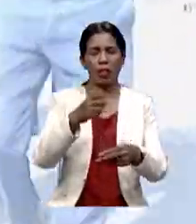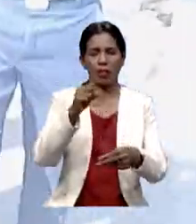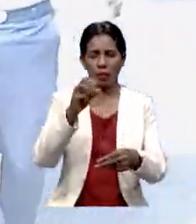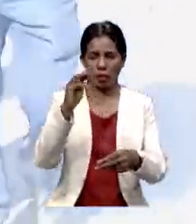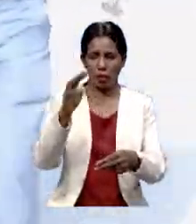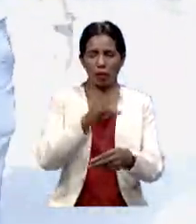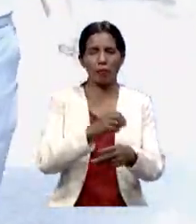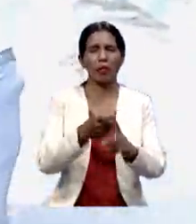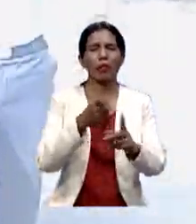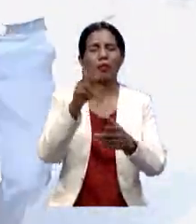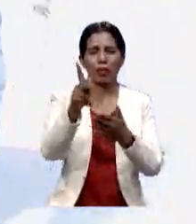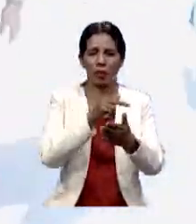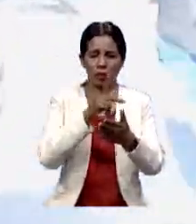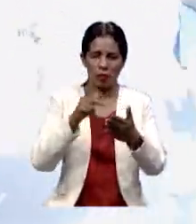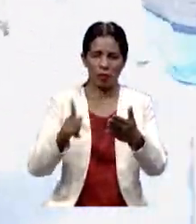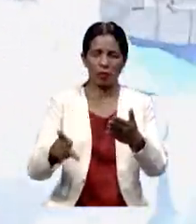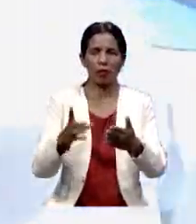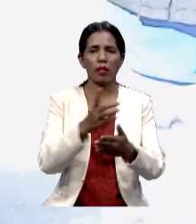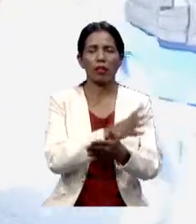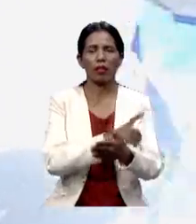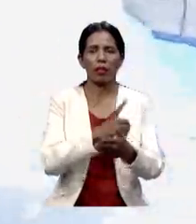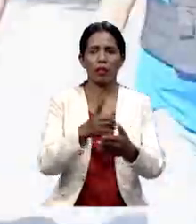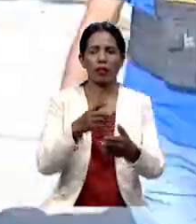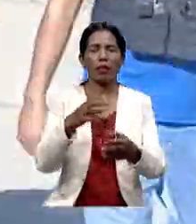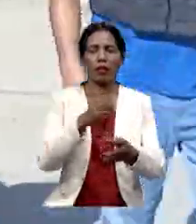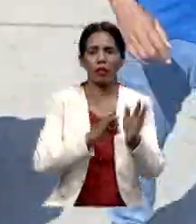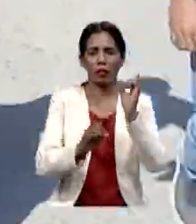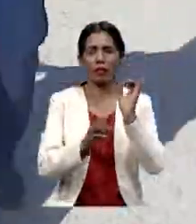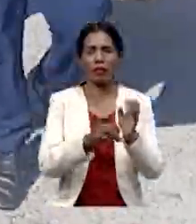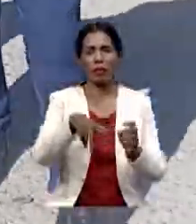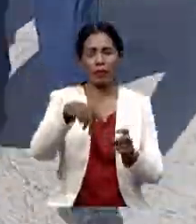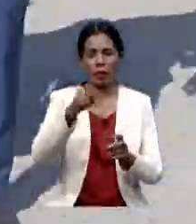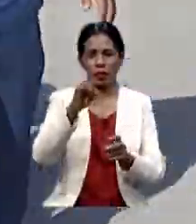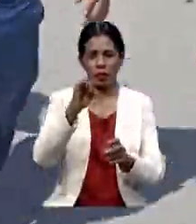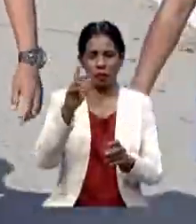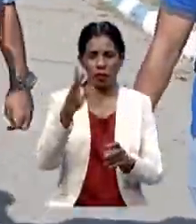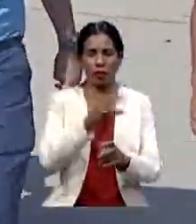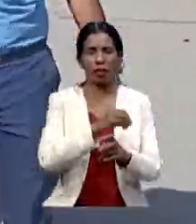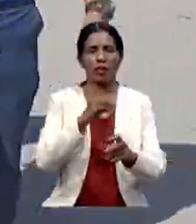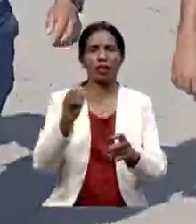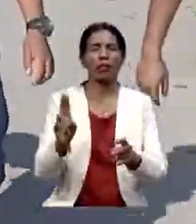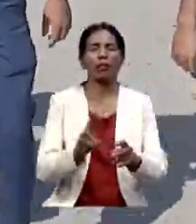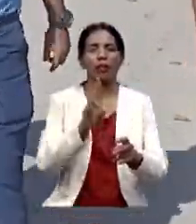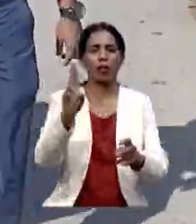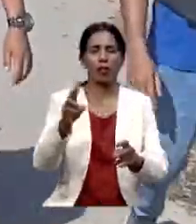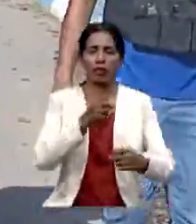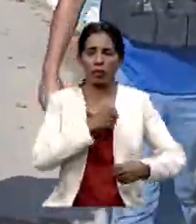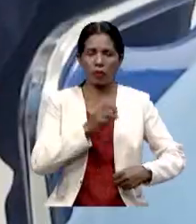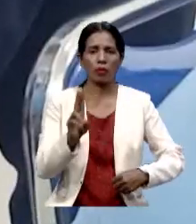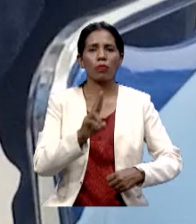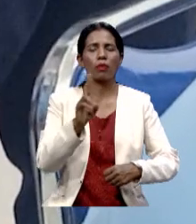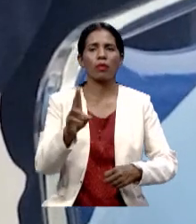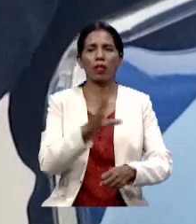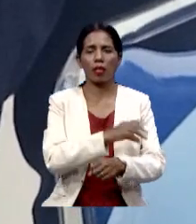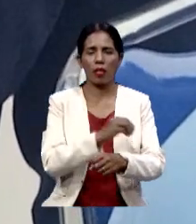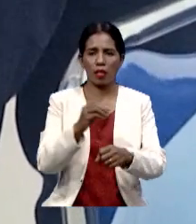Departamento de Investigação Criminal, Departamento de Informação Polícia, Unidade Especial Polícia, na Unidade Falintil, executa mandado